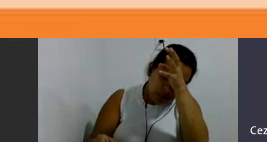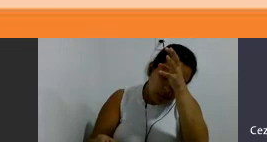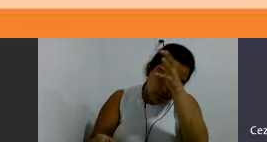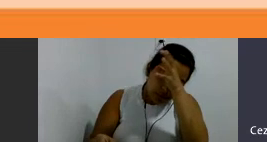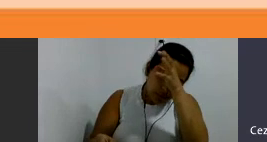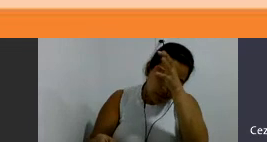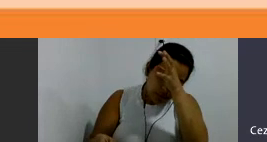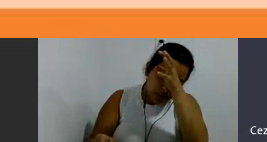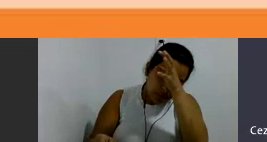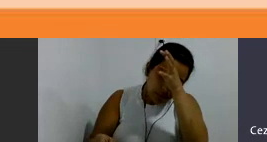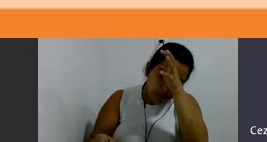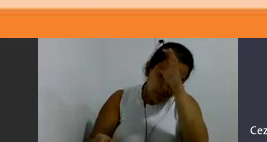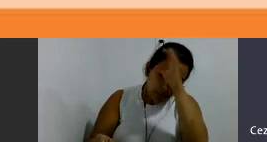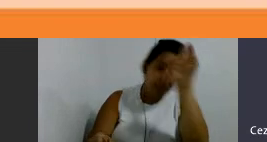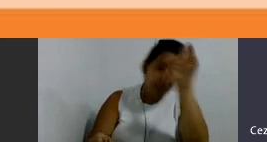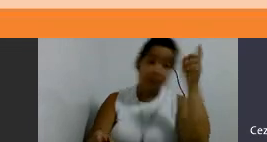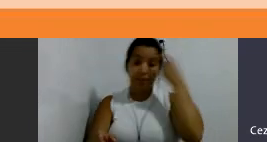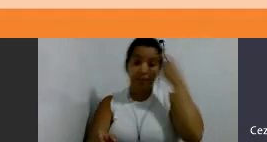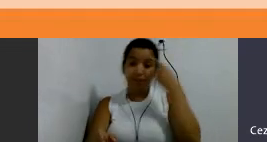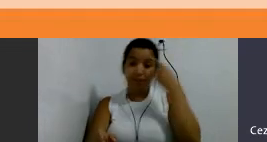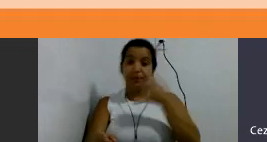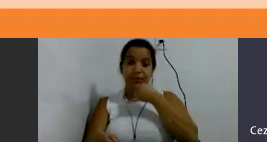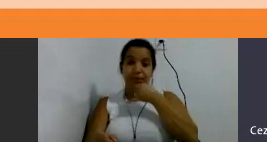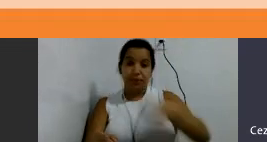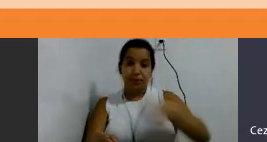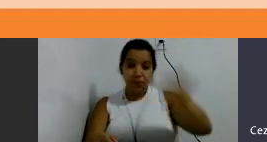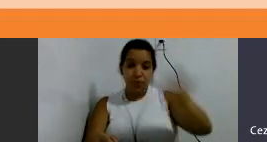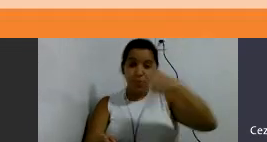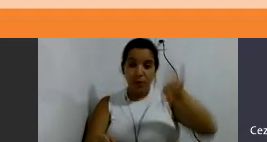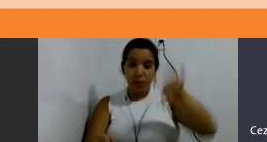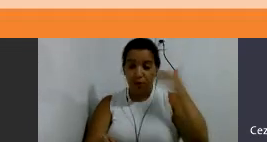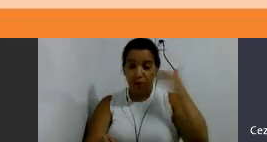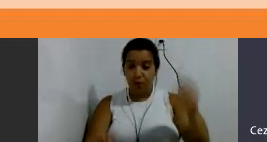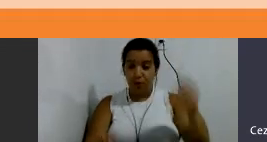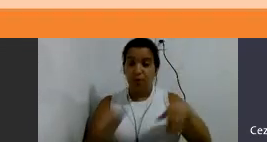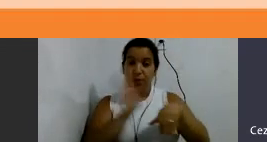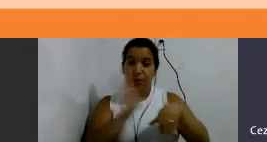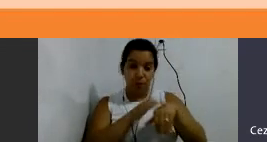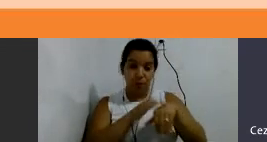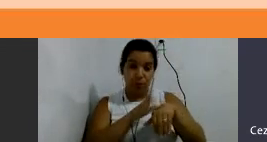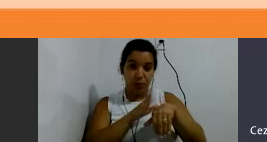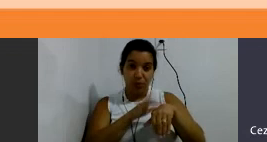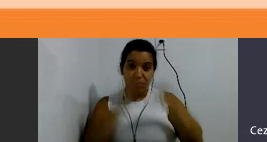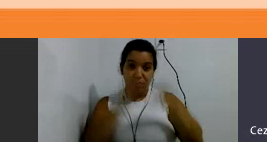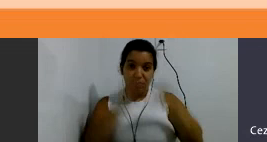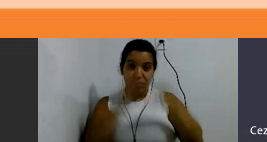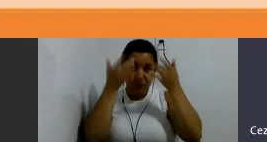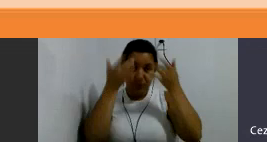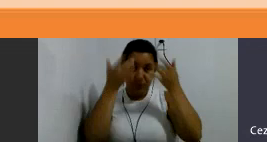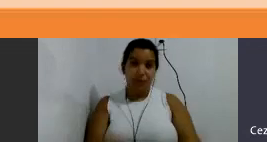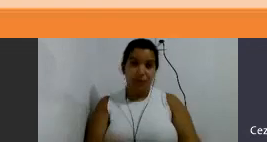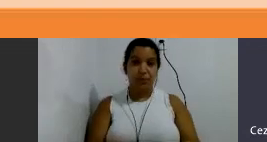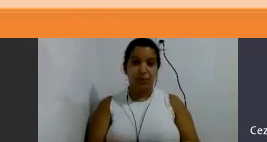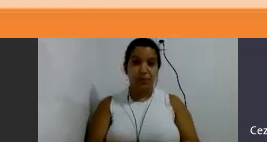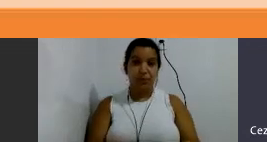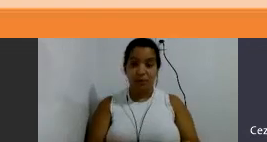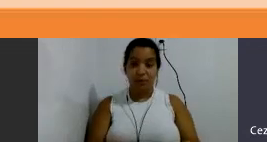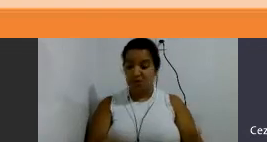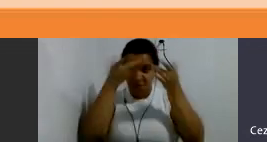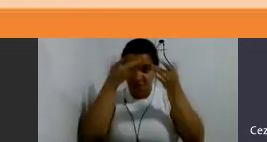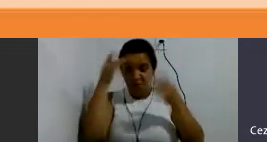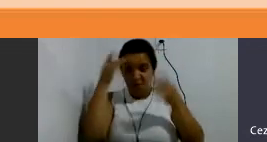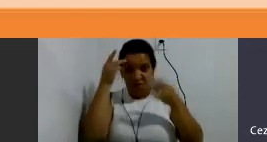E se a gente for pensar, vocês acham que todo mundo sabe parasitologia? Não. Esse é o grande problema. A maioria das pessoas não tem